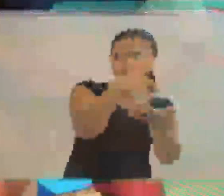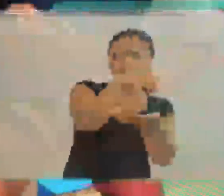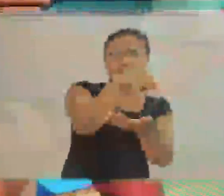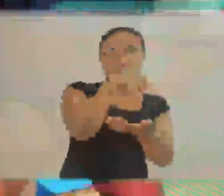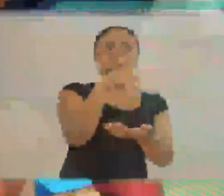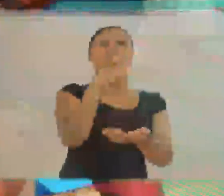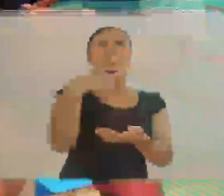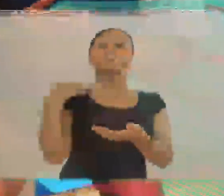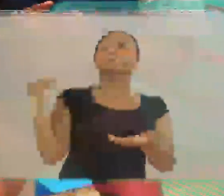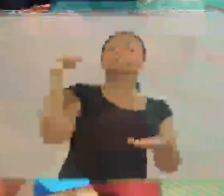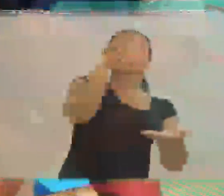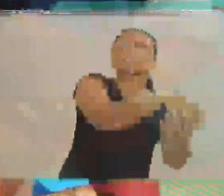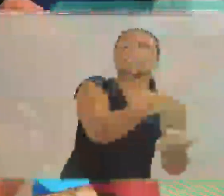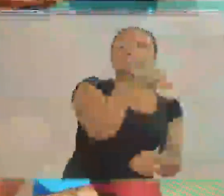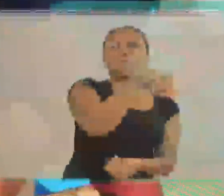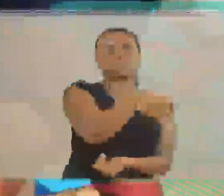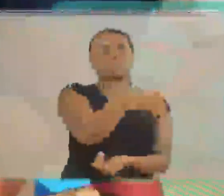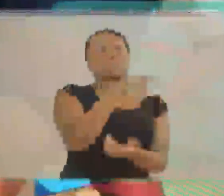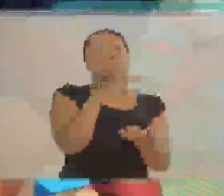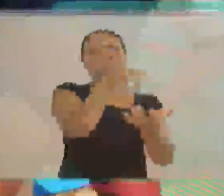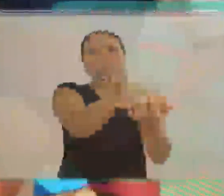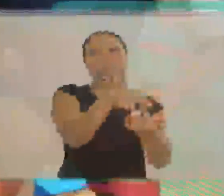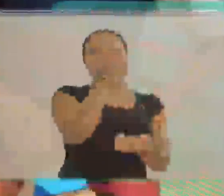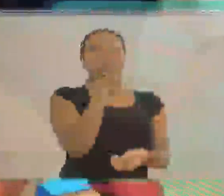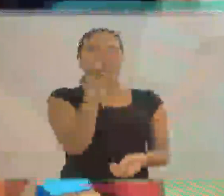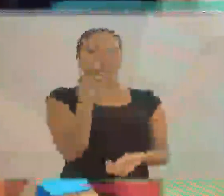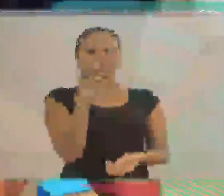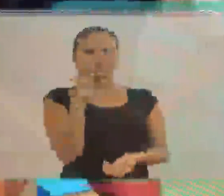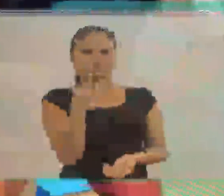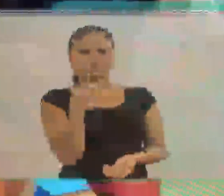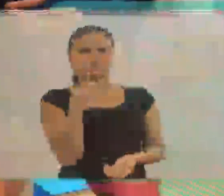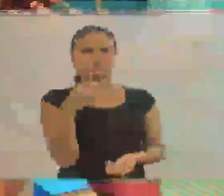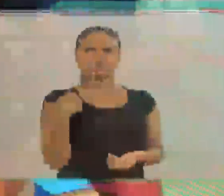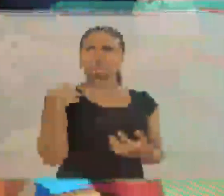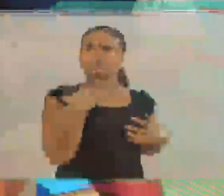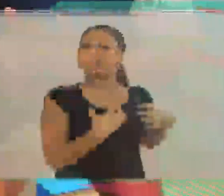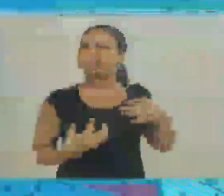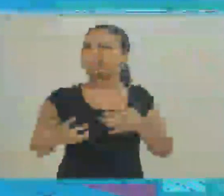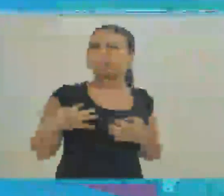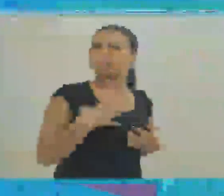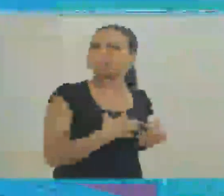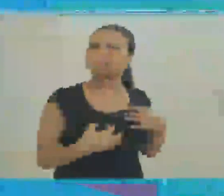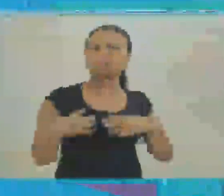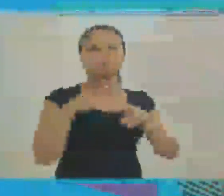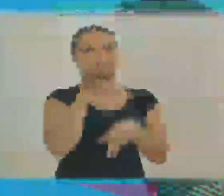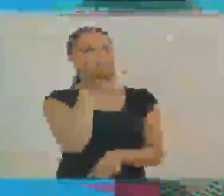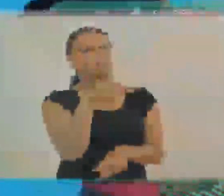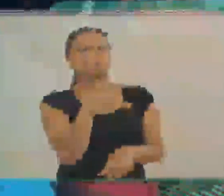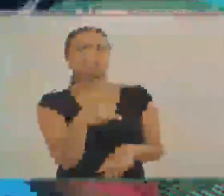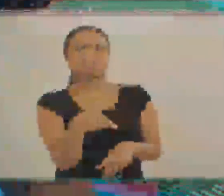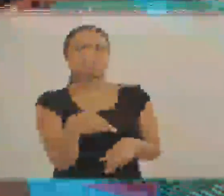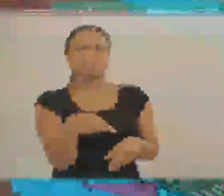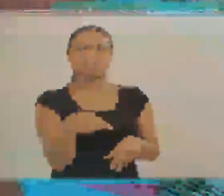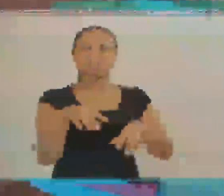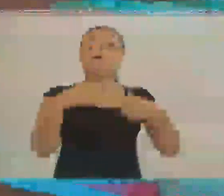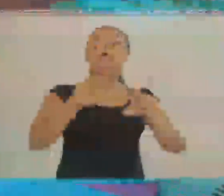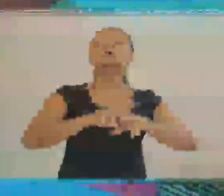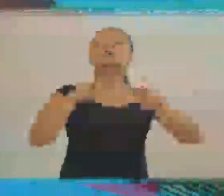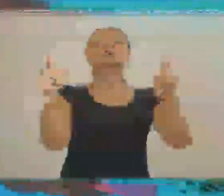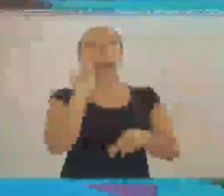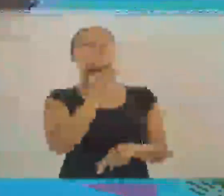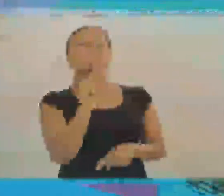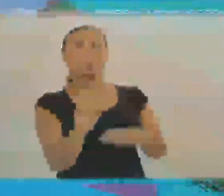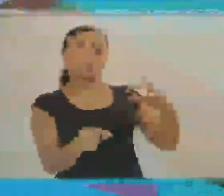4. 4. E aí fui para Pequim e, surpreendentemente, me colocaram numa